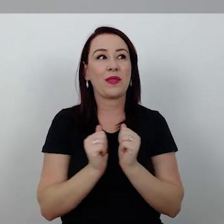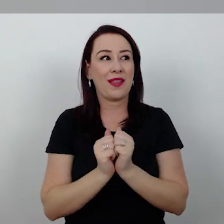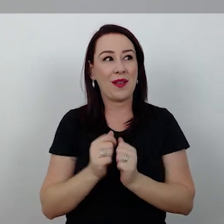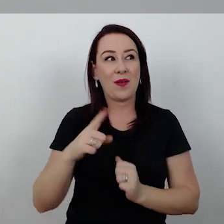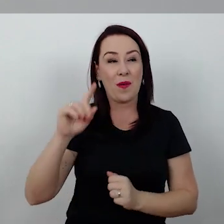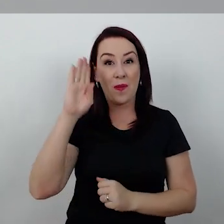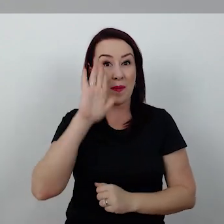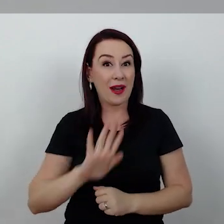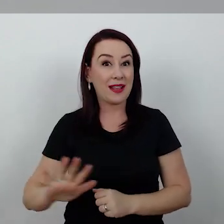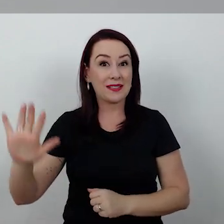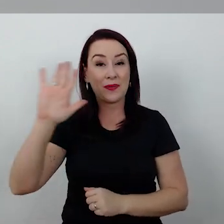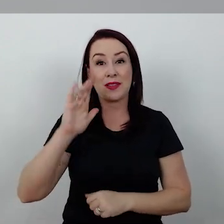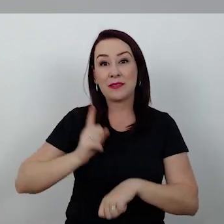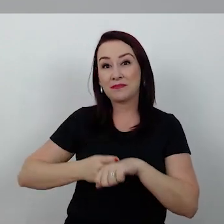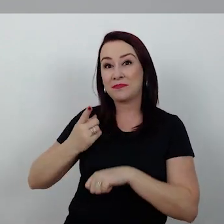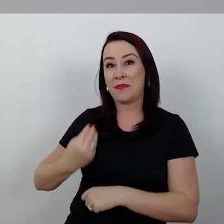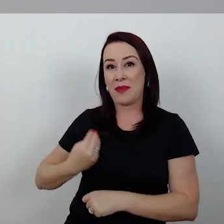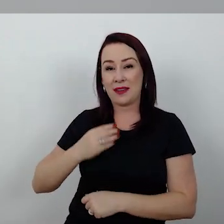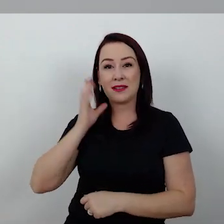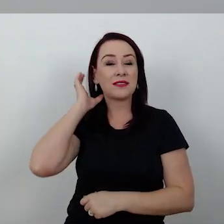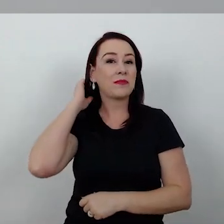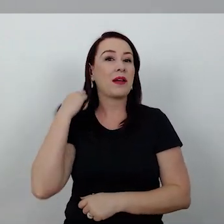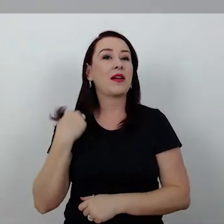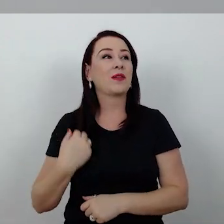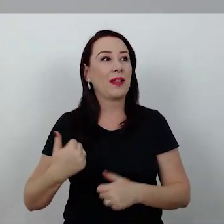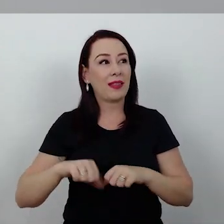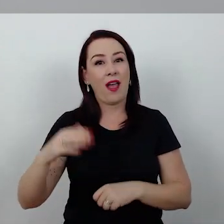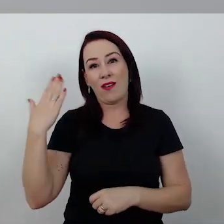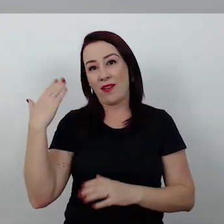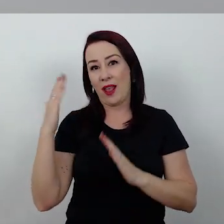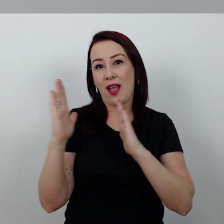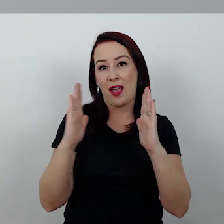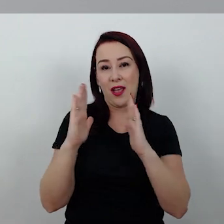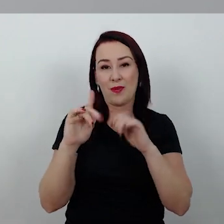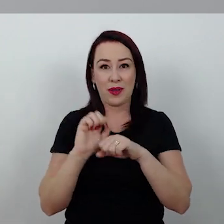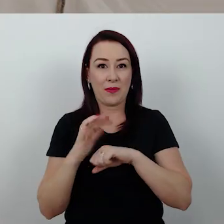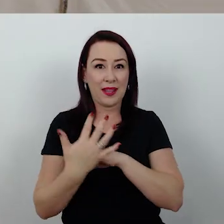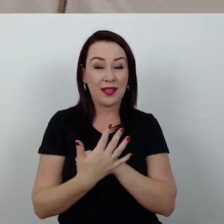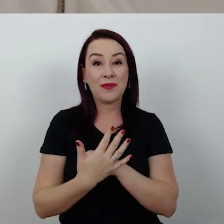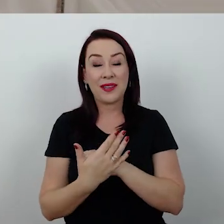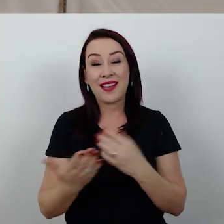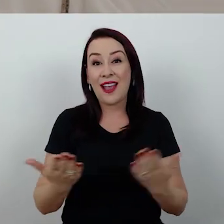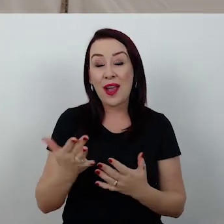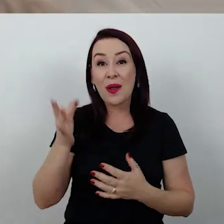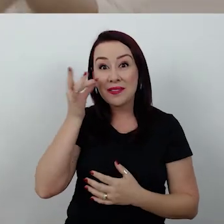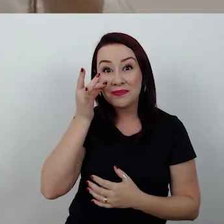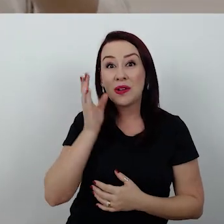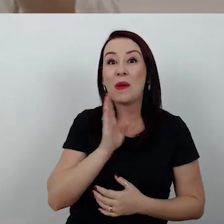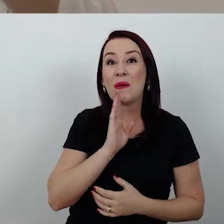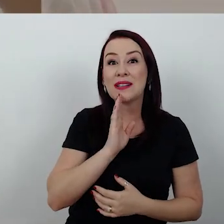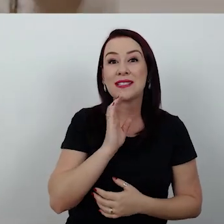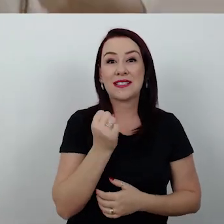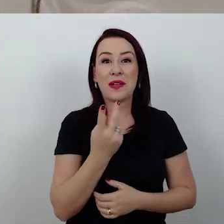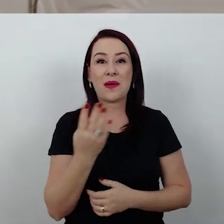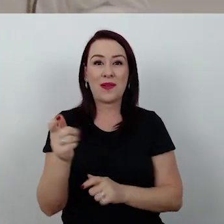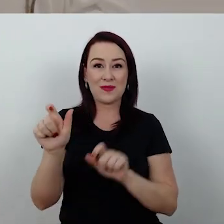o Brasil inteiro participando na época da pandemia e estreitou nossa relação. E hoje eu pude conhecer